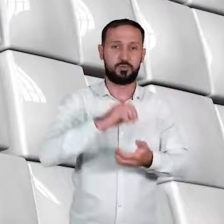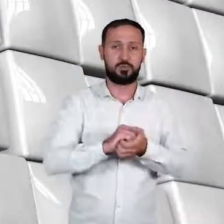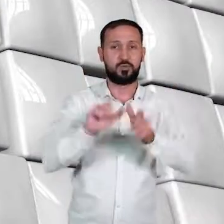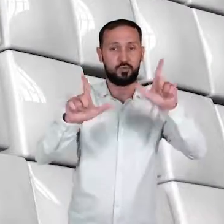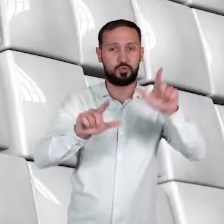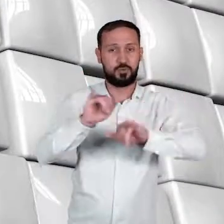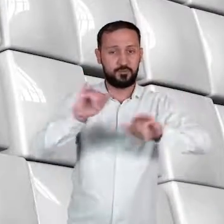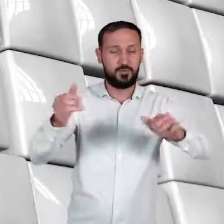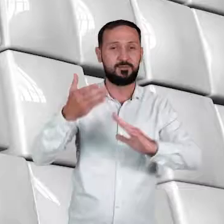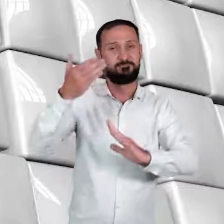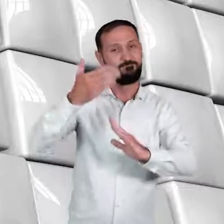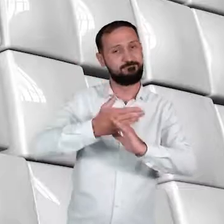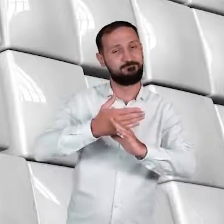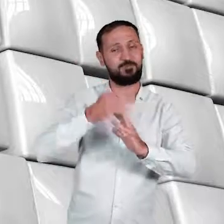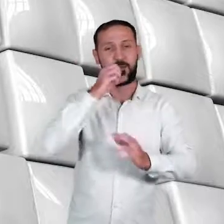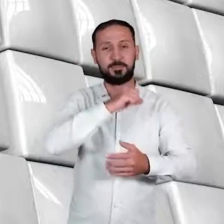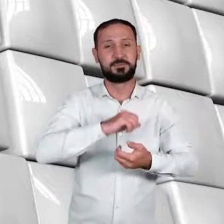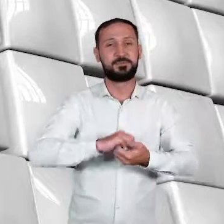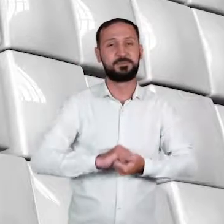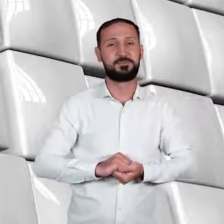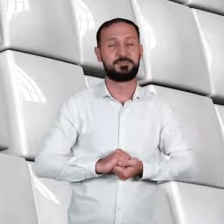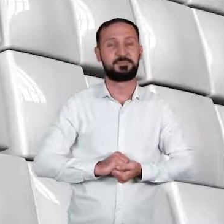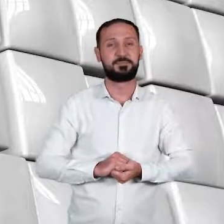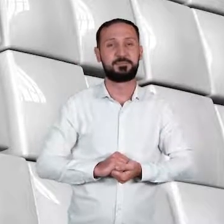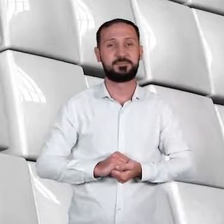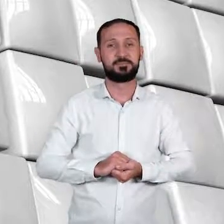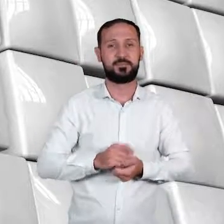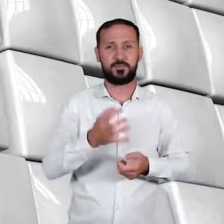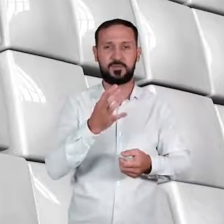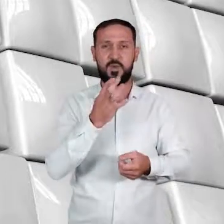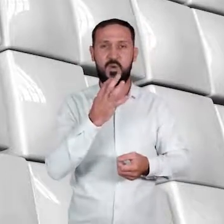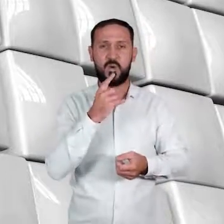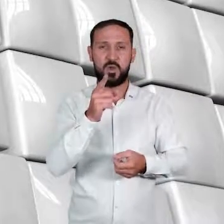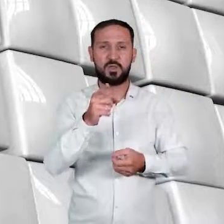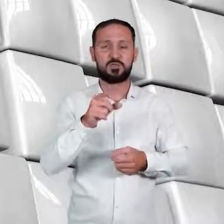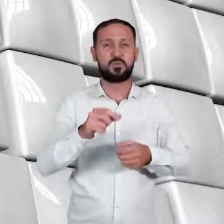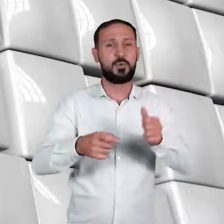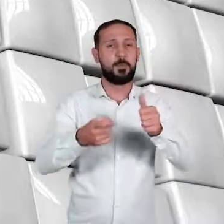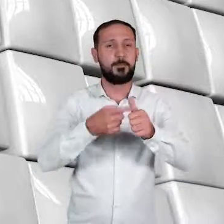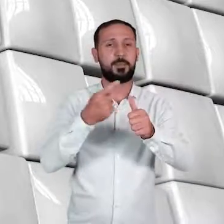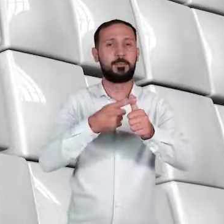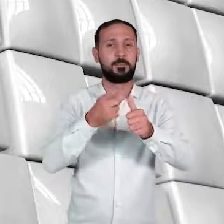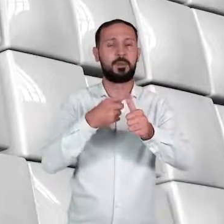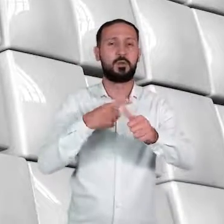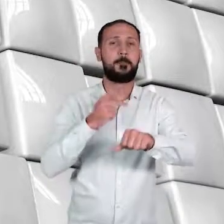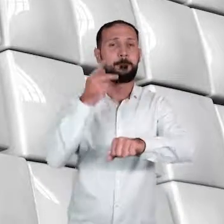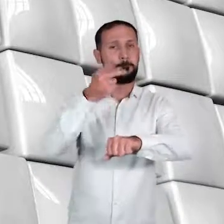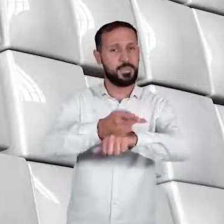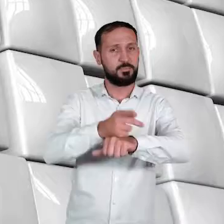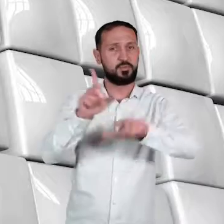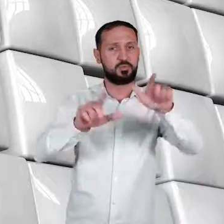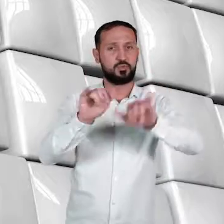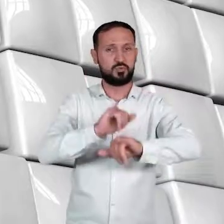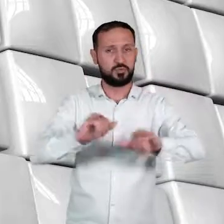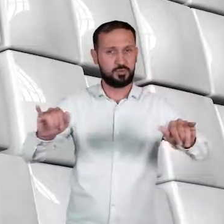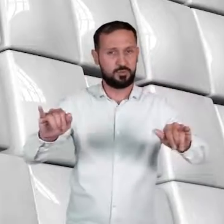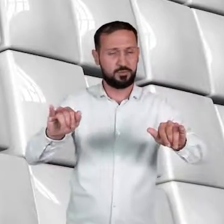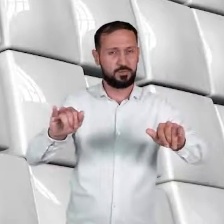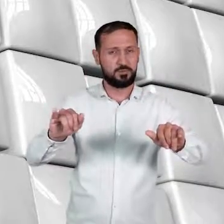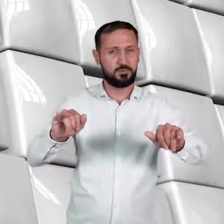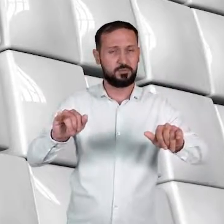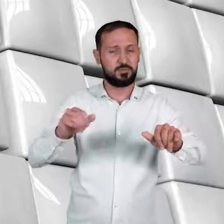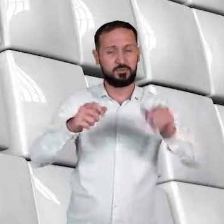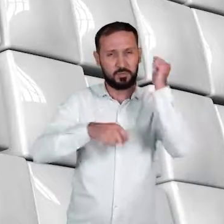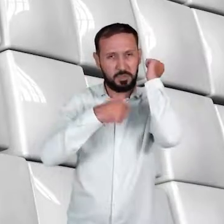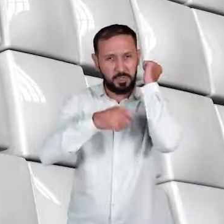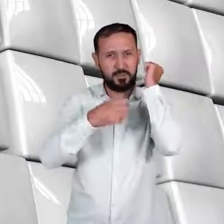Parlamentar dá uma breve pausa. Você já ouviu falar sobre o primeiro prêmio de jornalismo da Assembleia